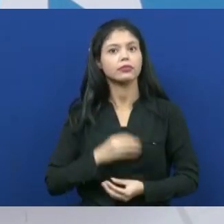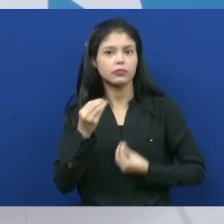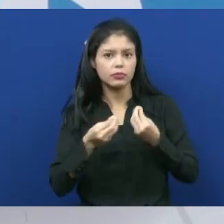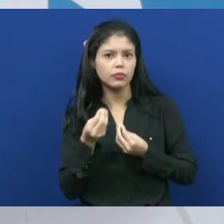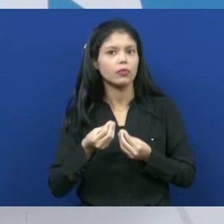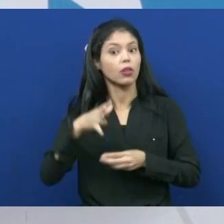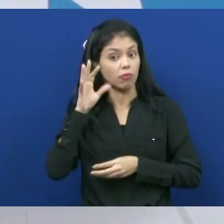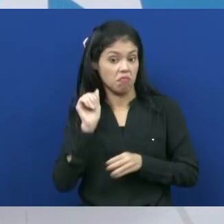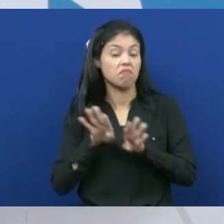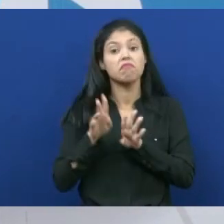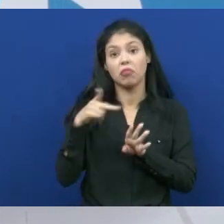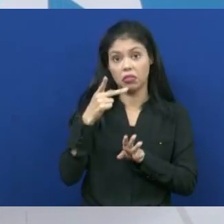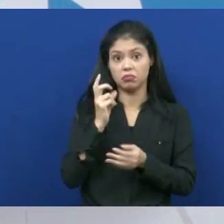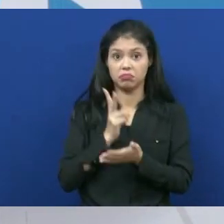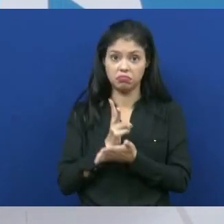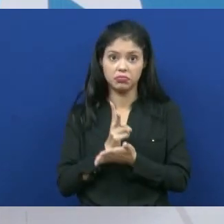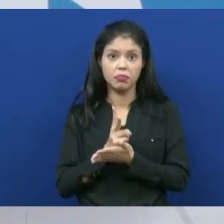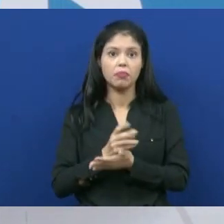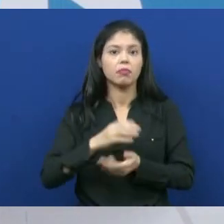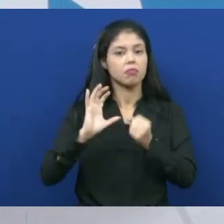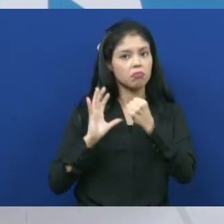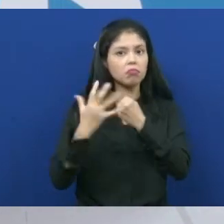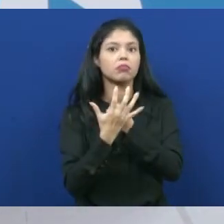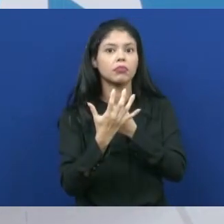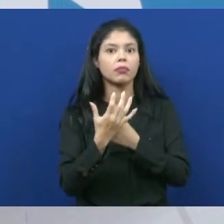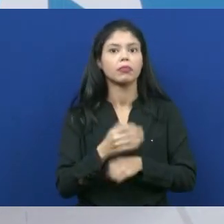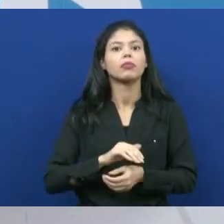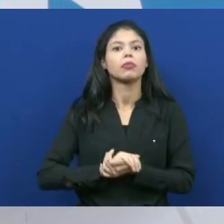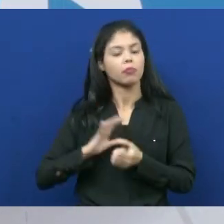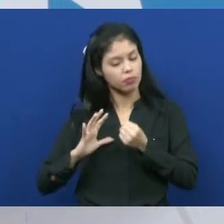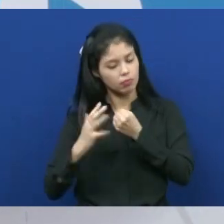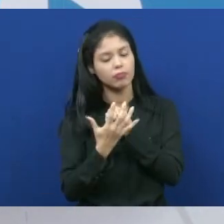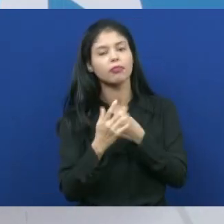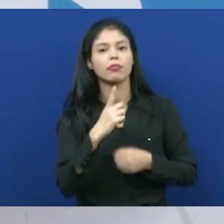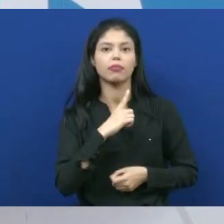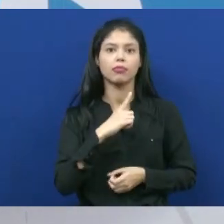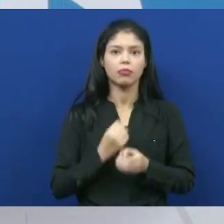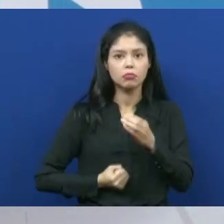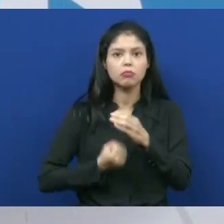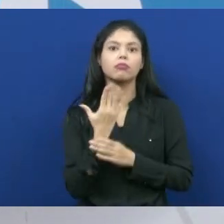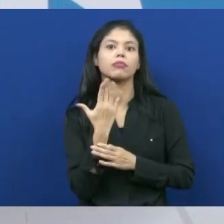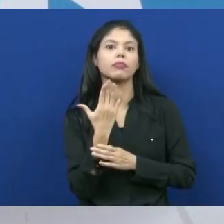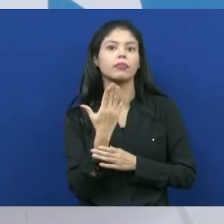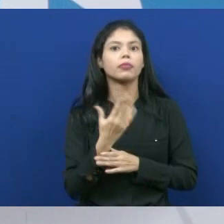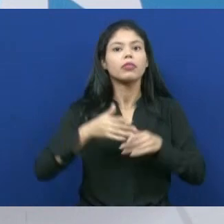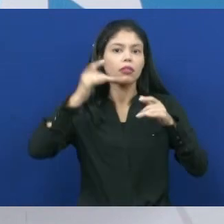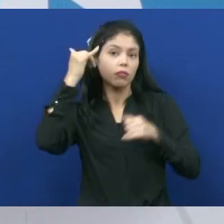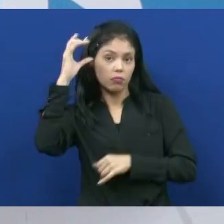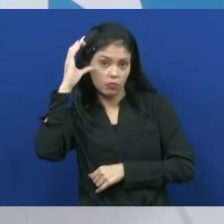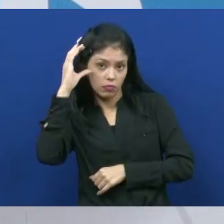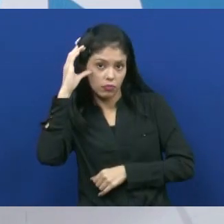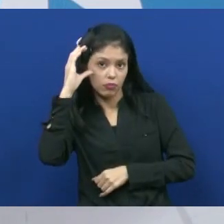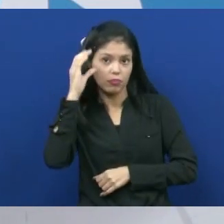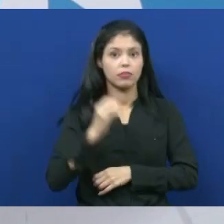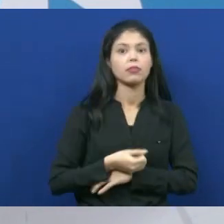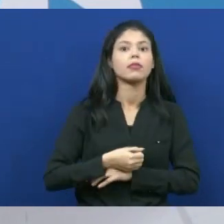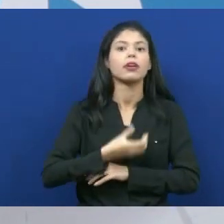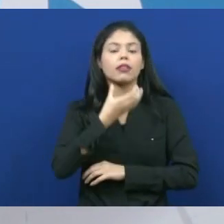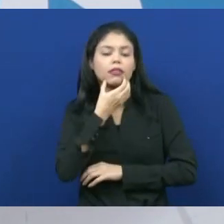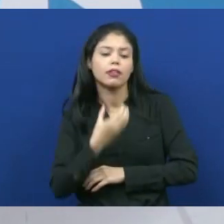temos ouvido falar, o Covid-19, sigla para o coronavírus, surgiu na China em meados de dezembro